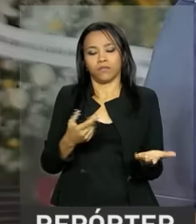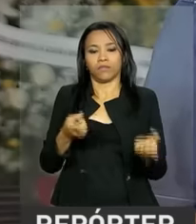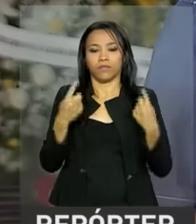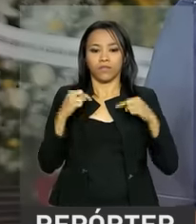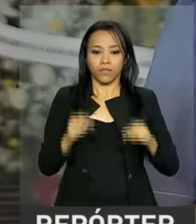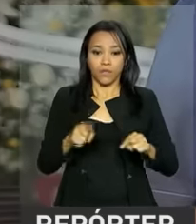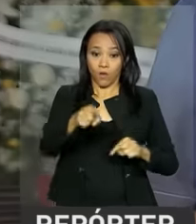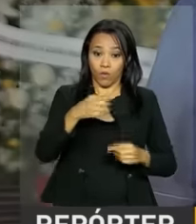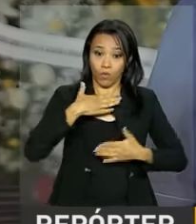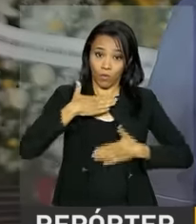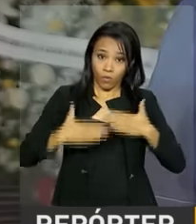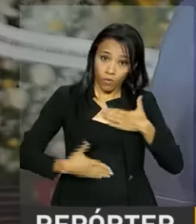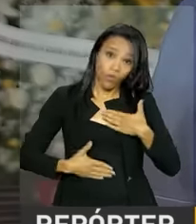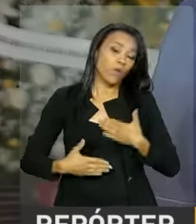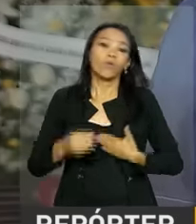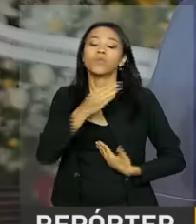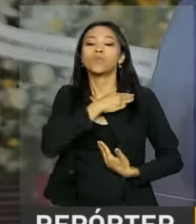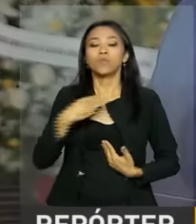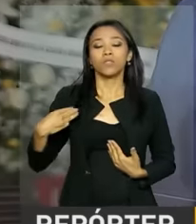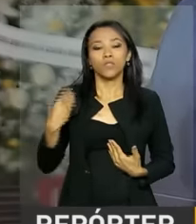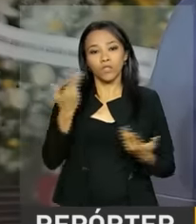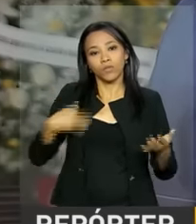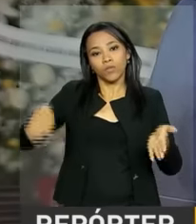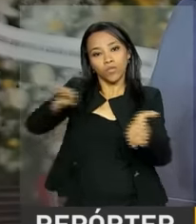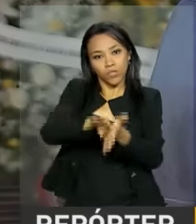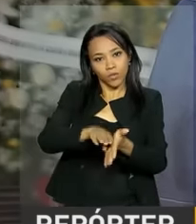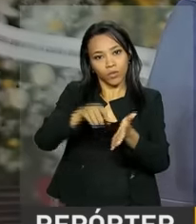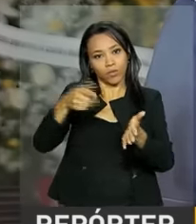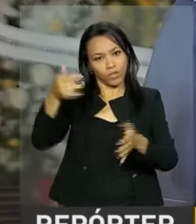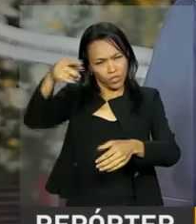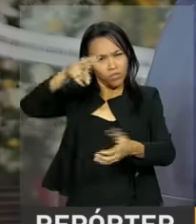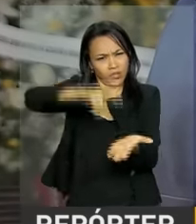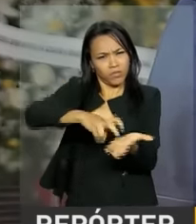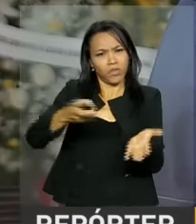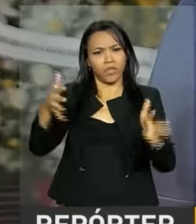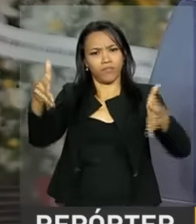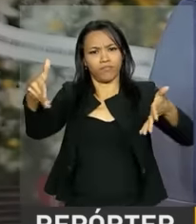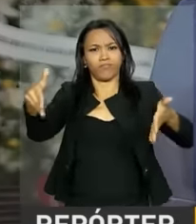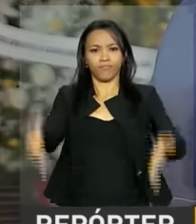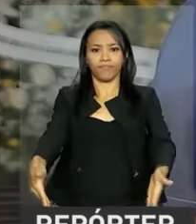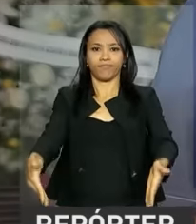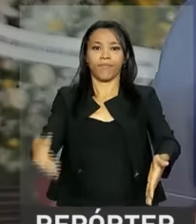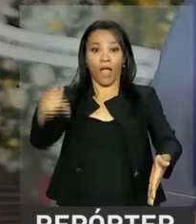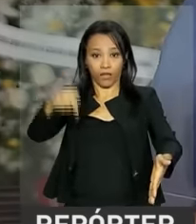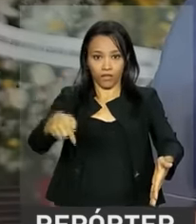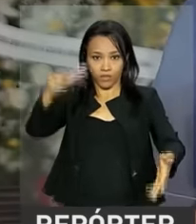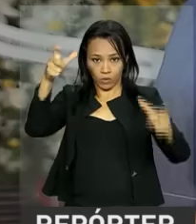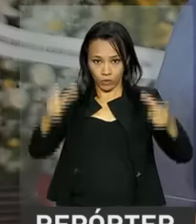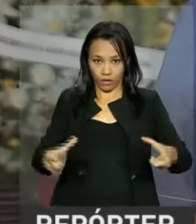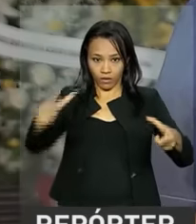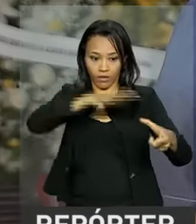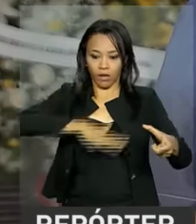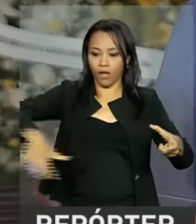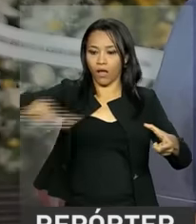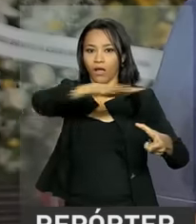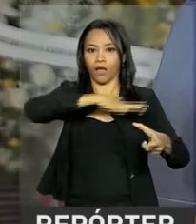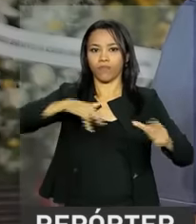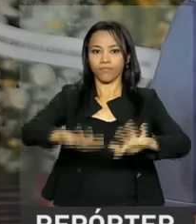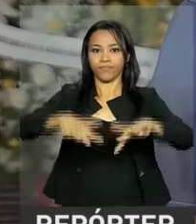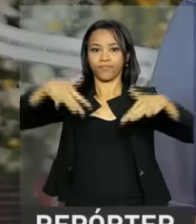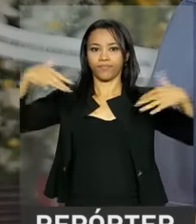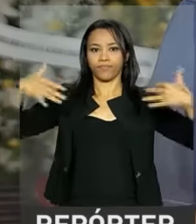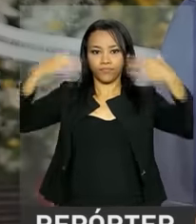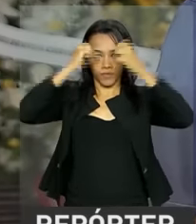corpo do Ministro do Supremo Tribunal Federal chegou em Porto Alegre pela manhã para o velório realizado aqui no plenário do Tribunal